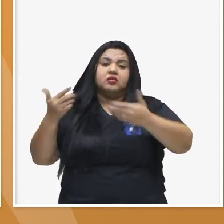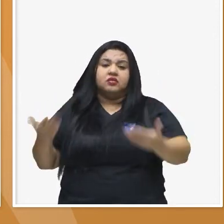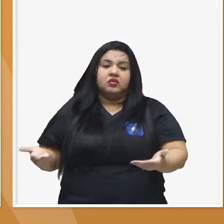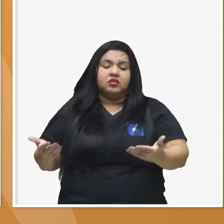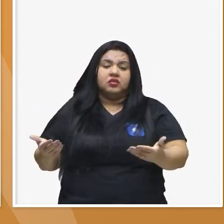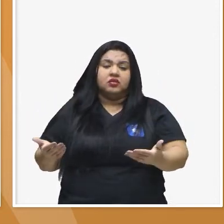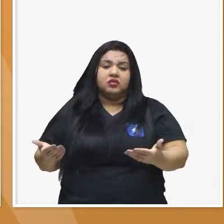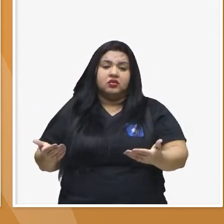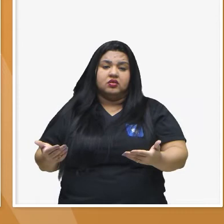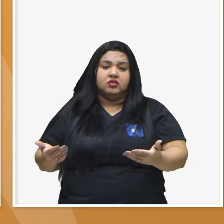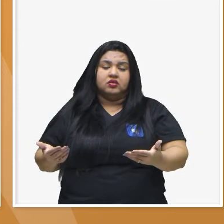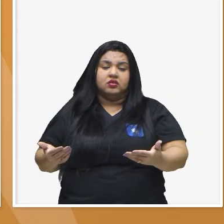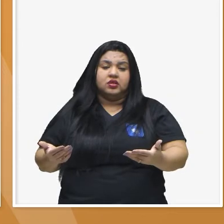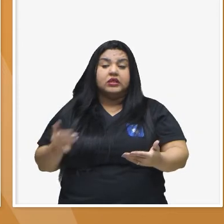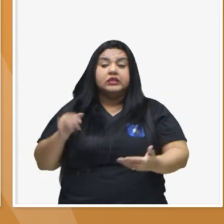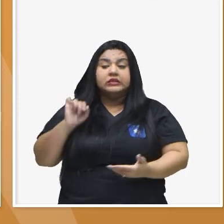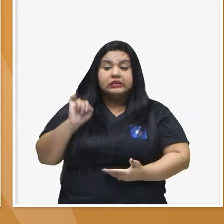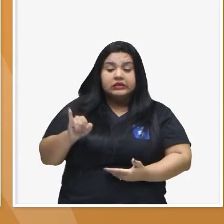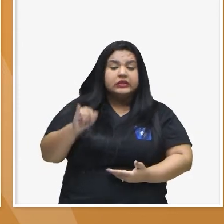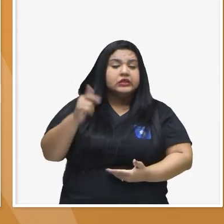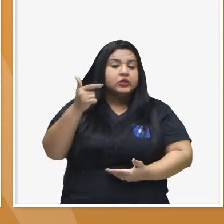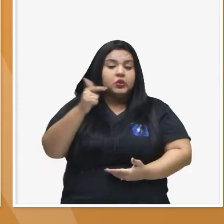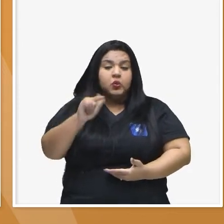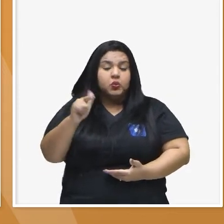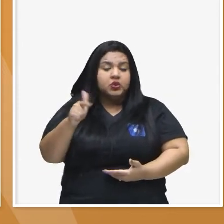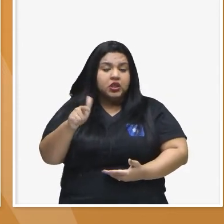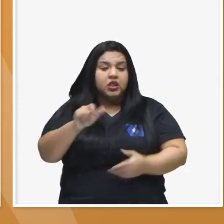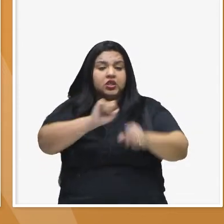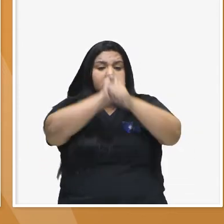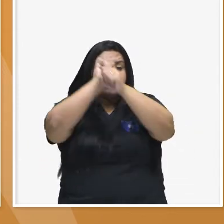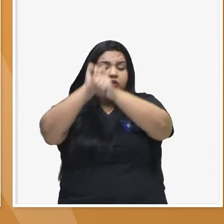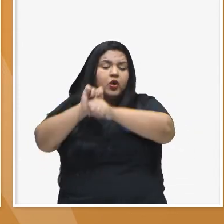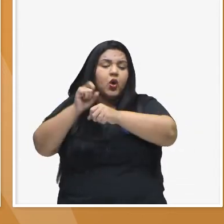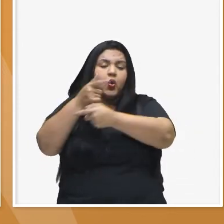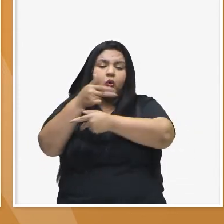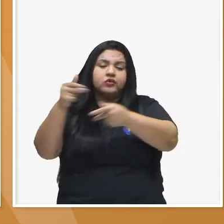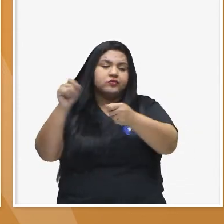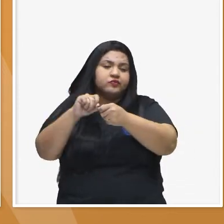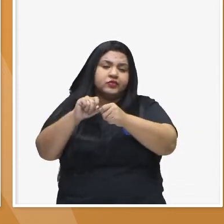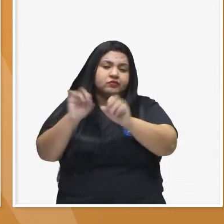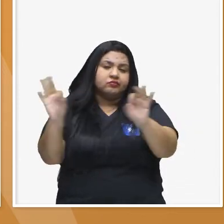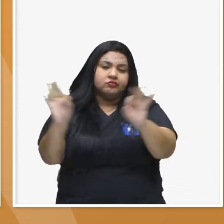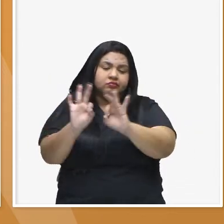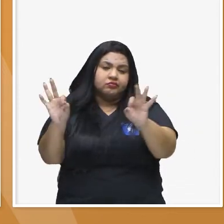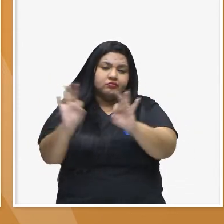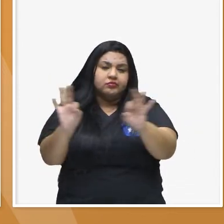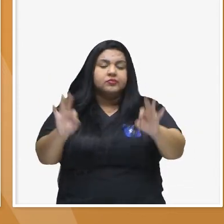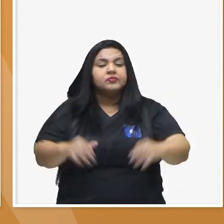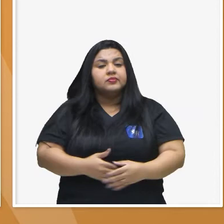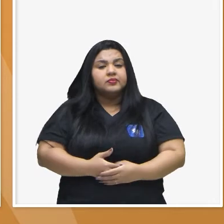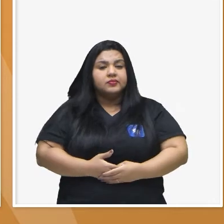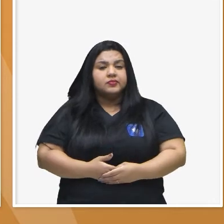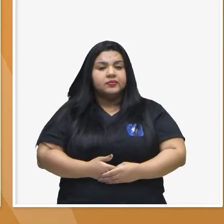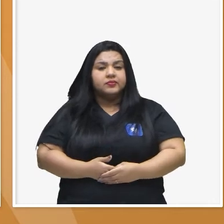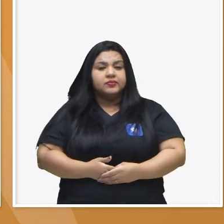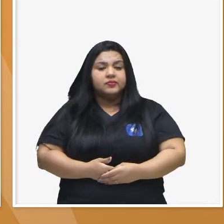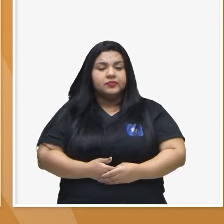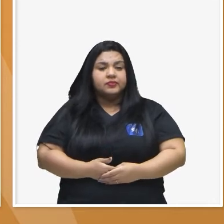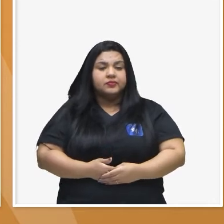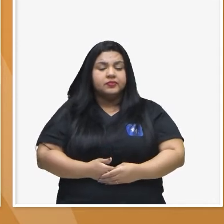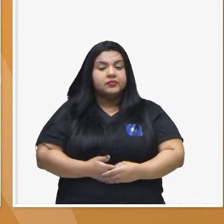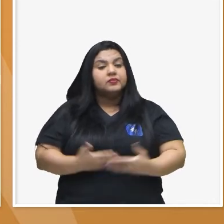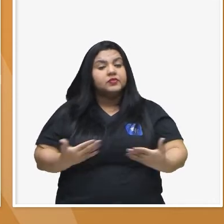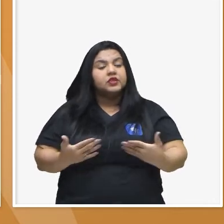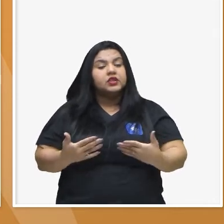ele pensa, sem o escravo, tem coisas que ele não faria mais na vida dele. Não faria mais. Então,